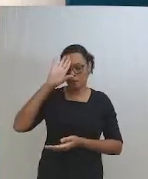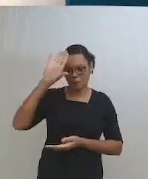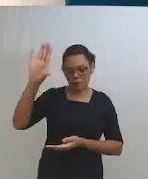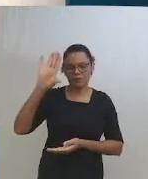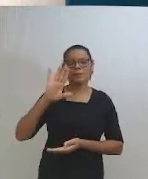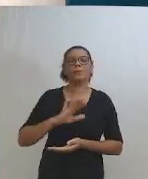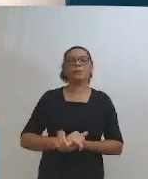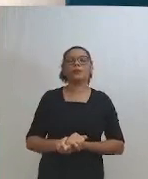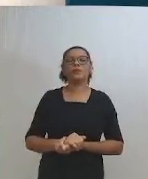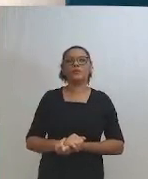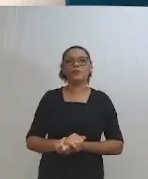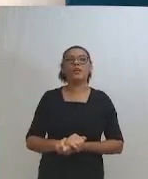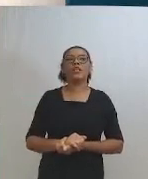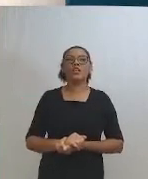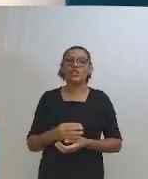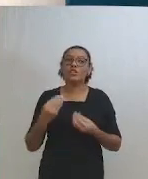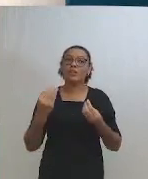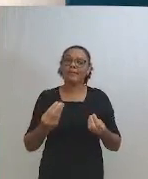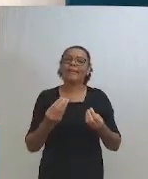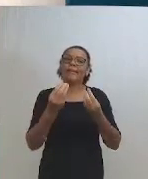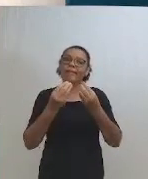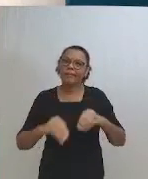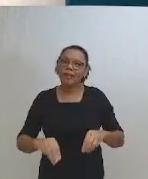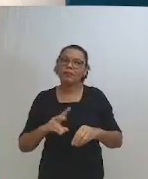à vida do indivíduo.